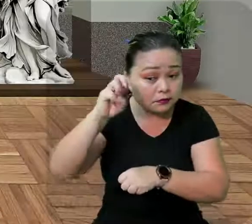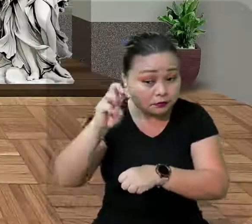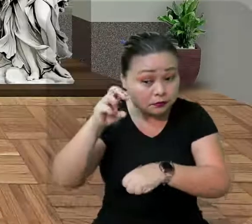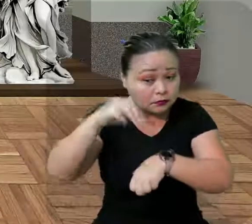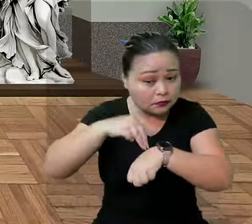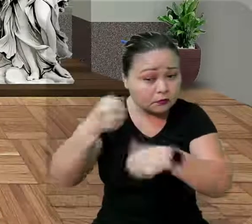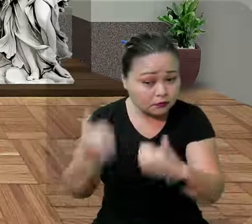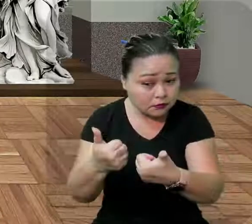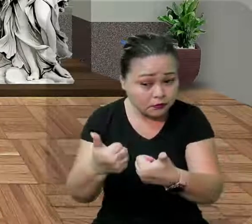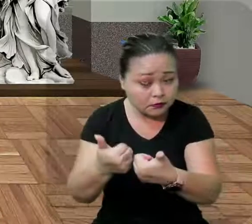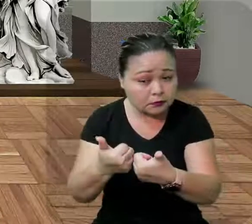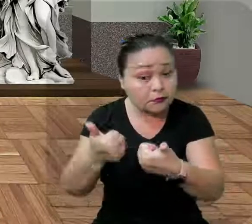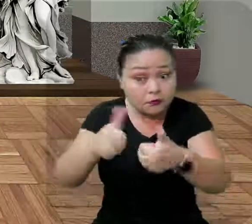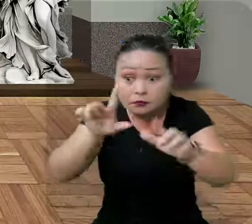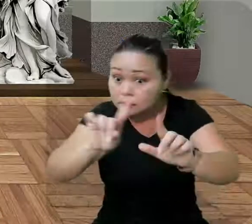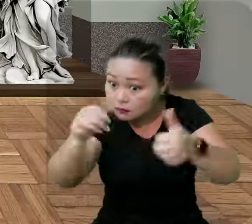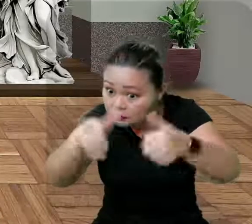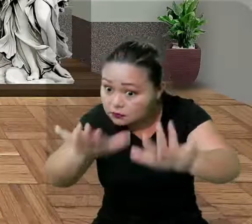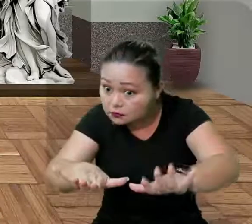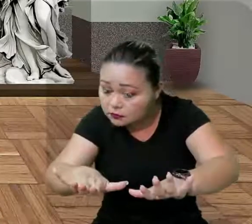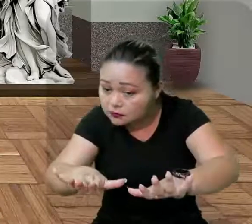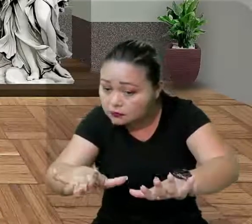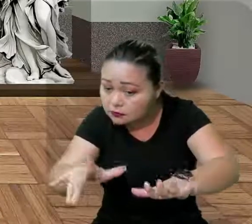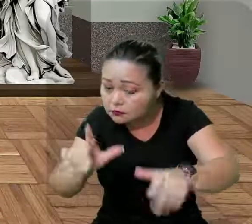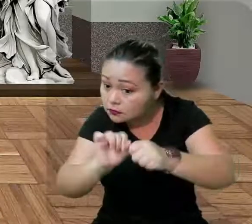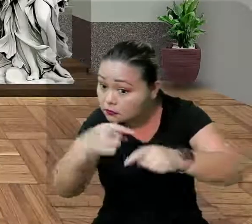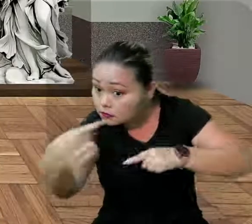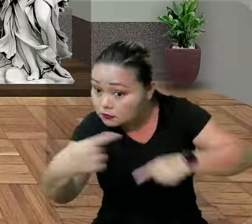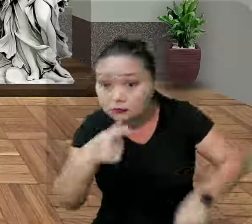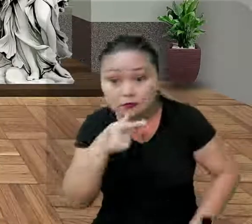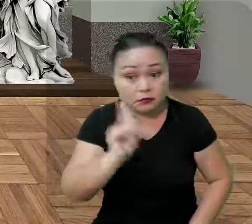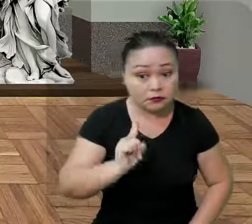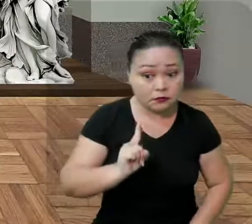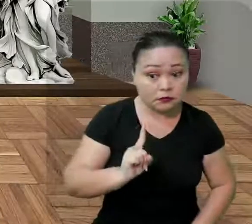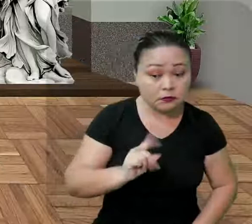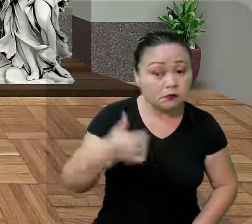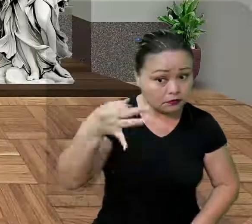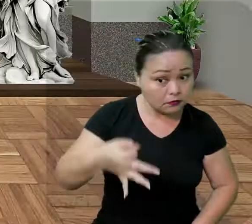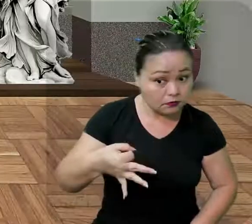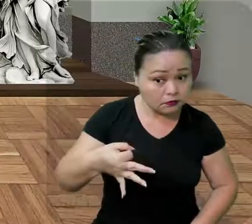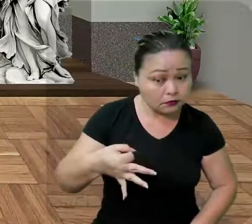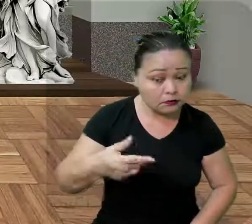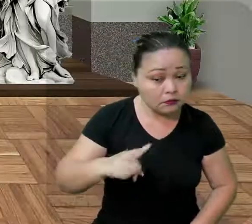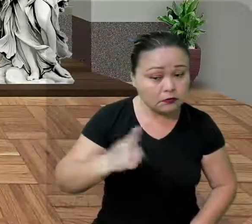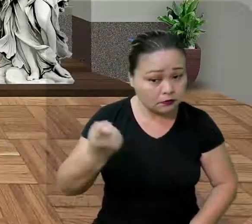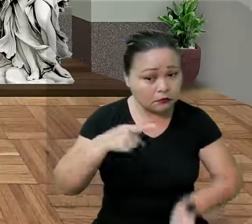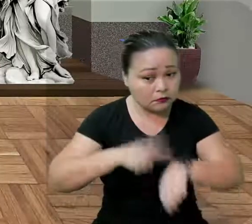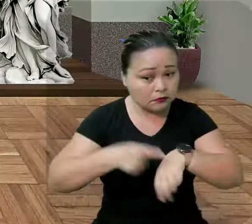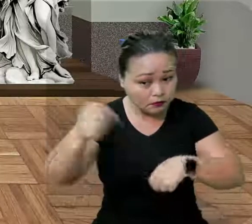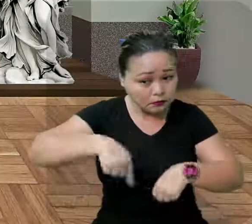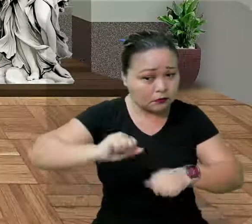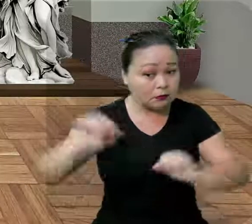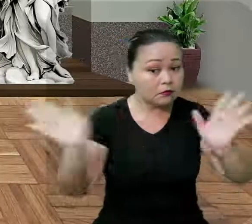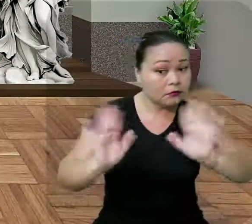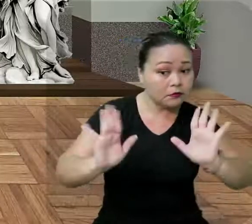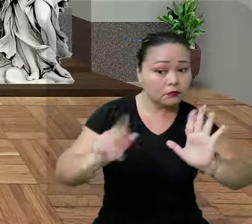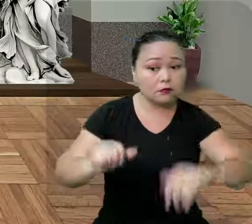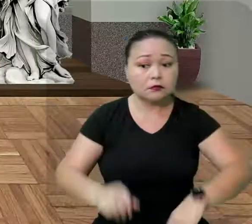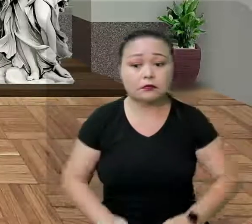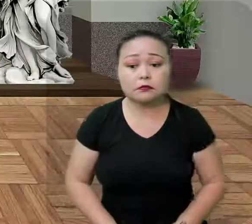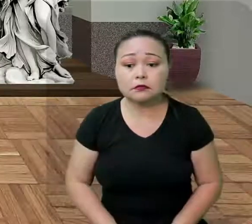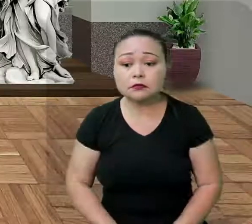cinco minutos tá bom então não saia daí nem daquele você sair para tomar uma água acerta Já já estou de volta tchau